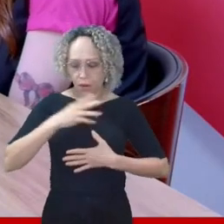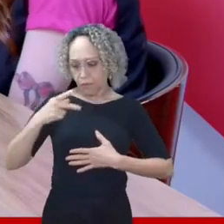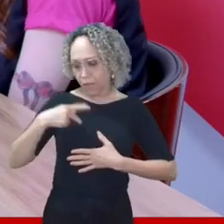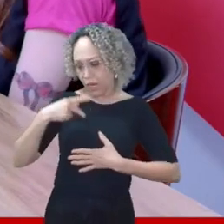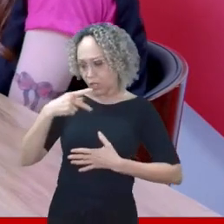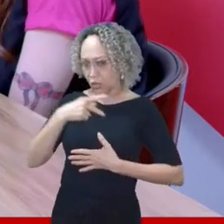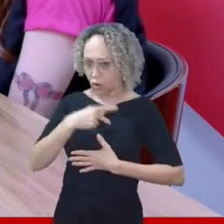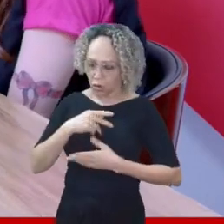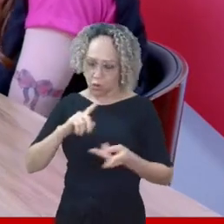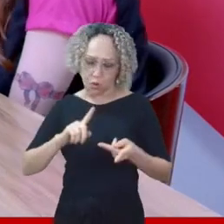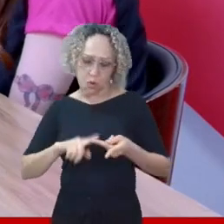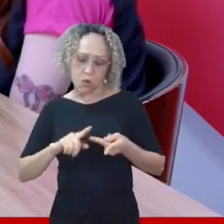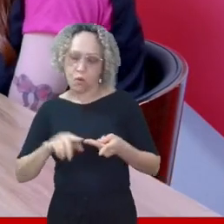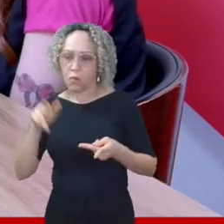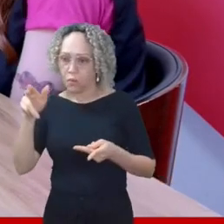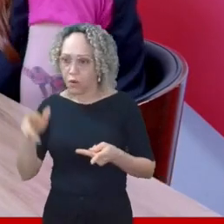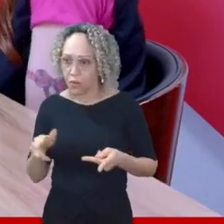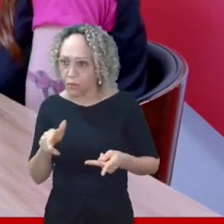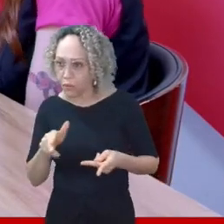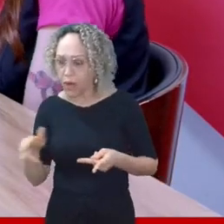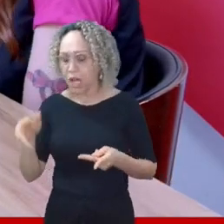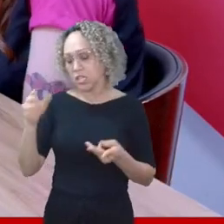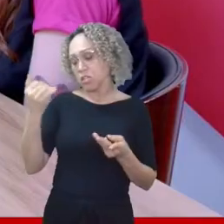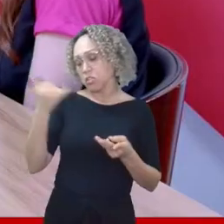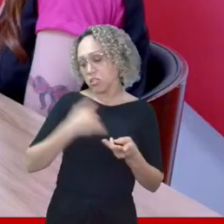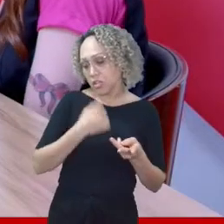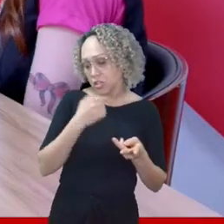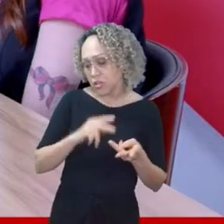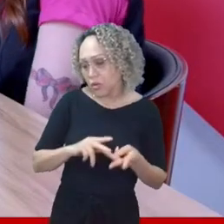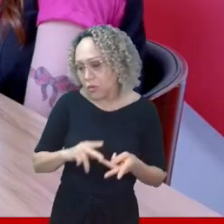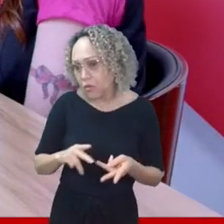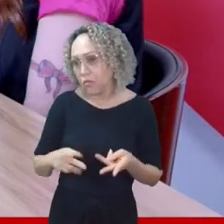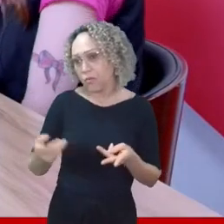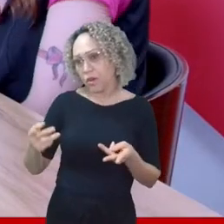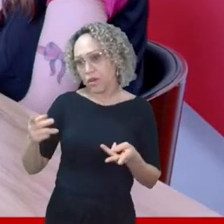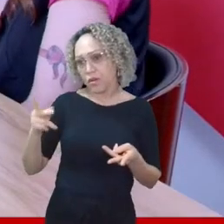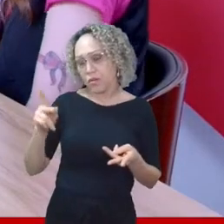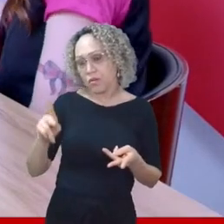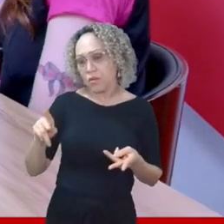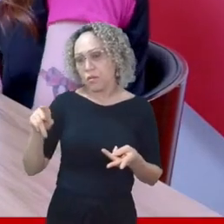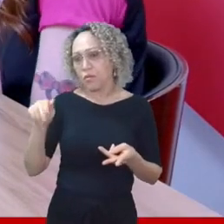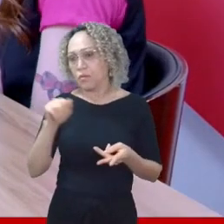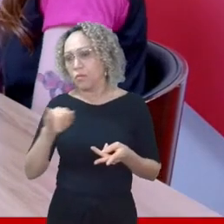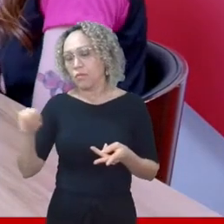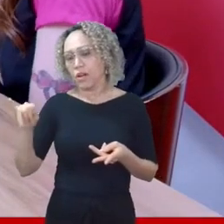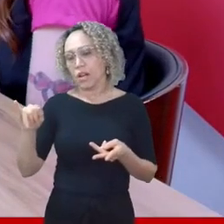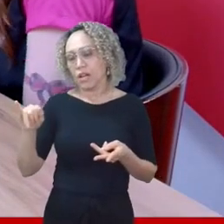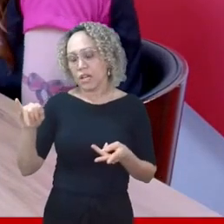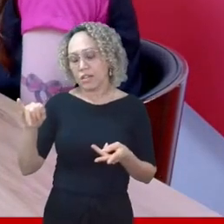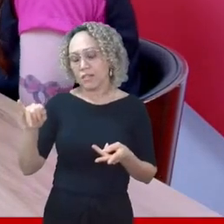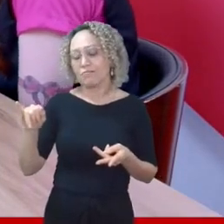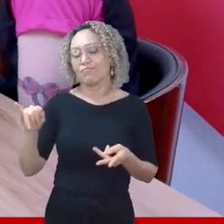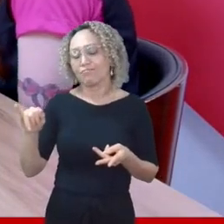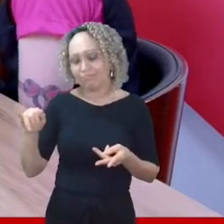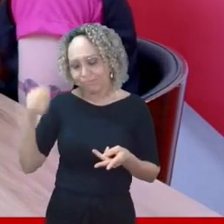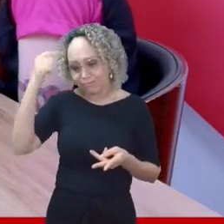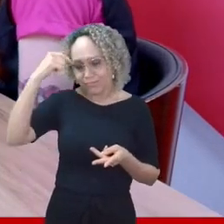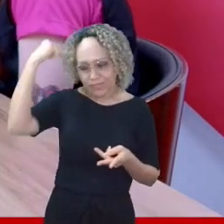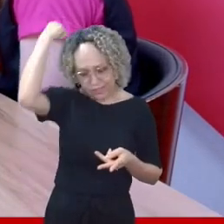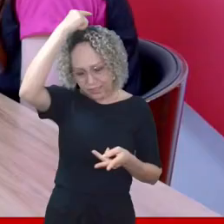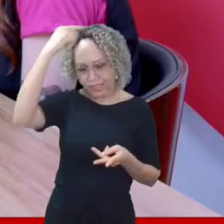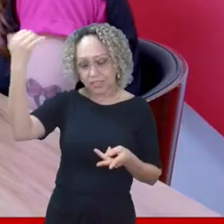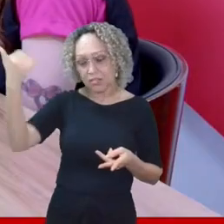o meu padre disse, o pai de santo disse. Calma, gente. Dá uma segurada. Dá uma segurada.